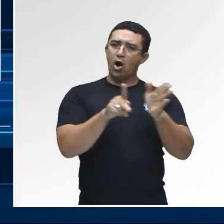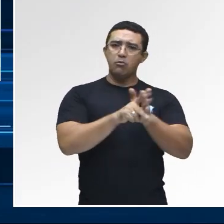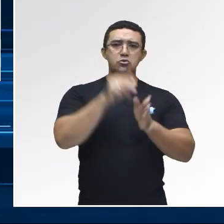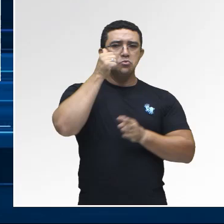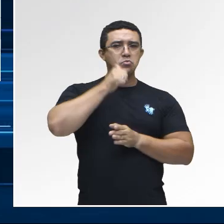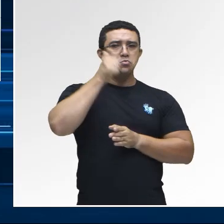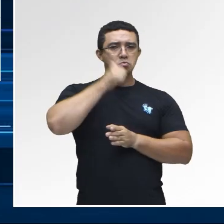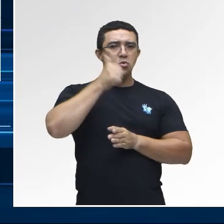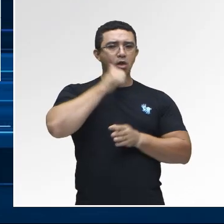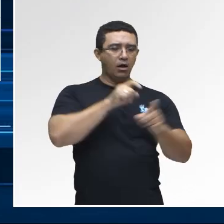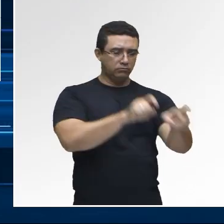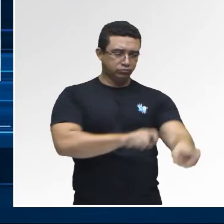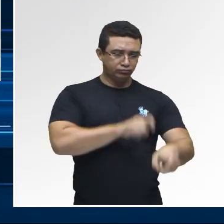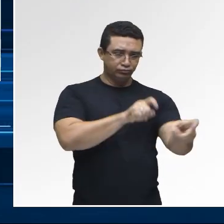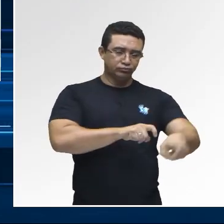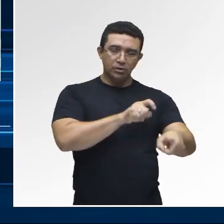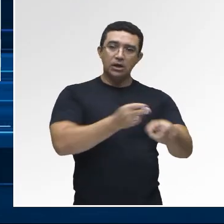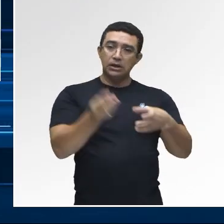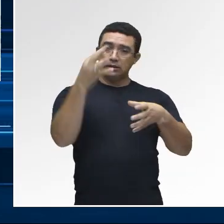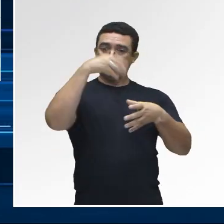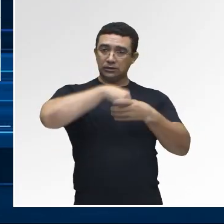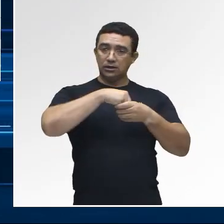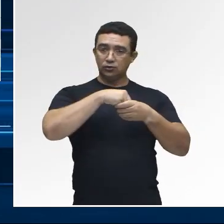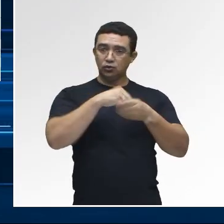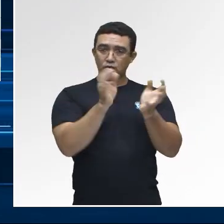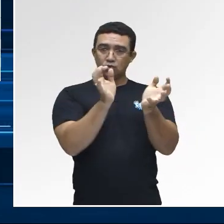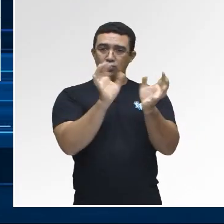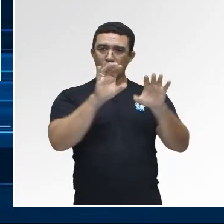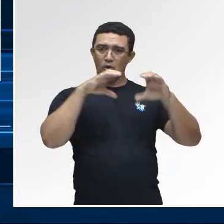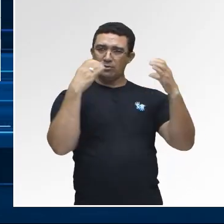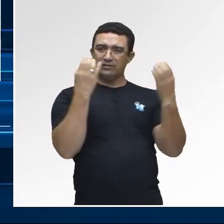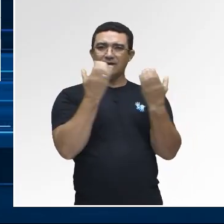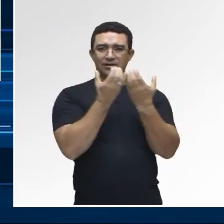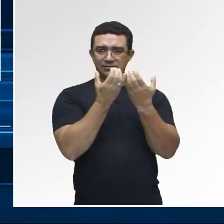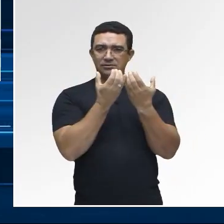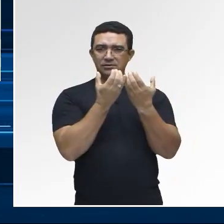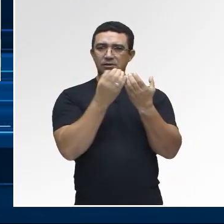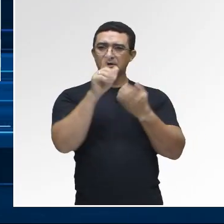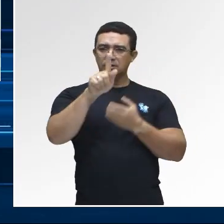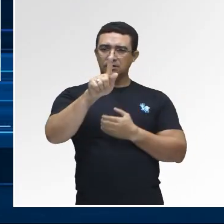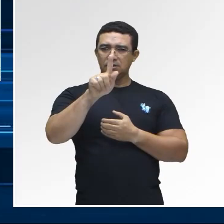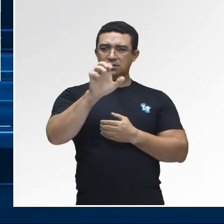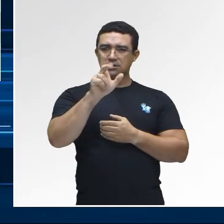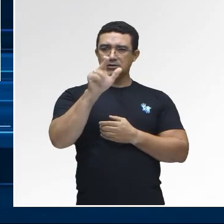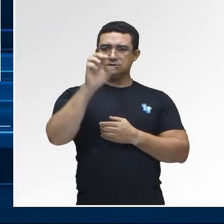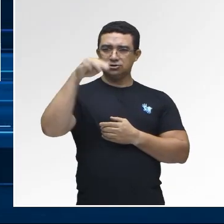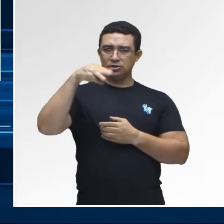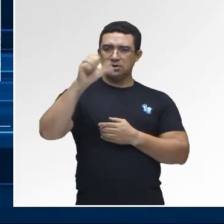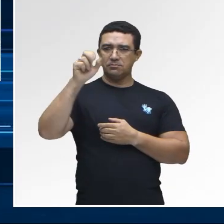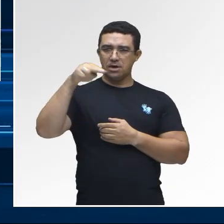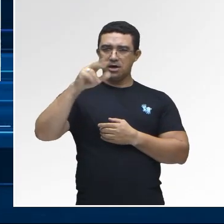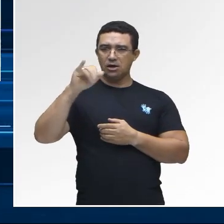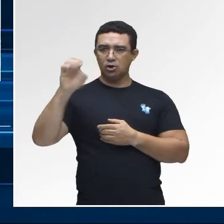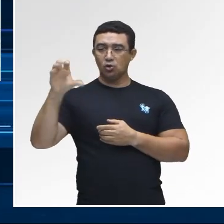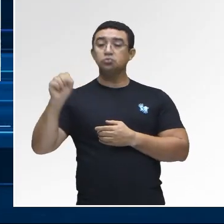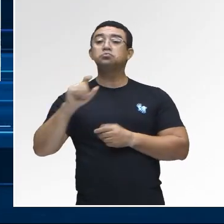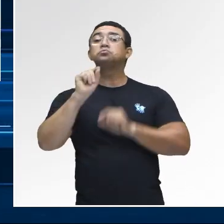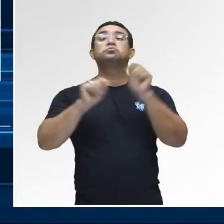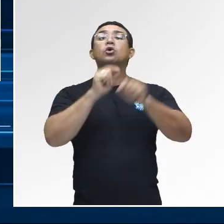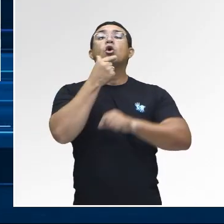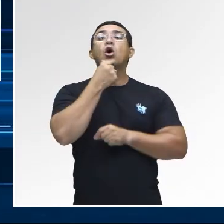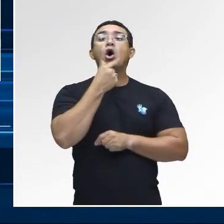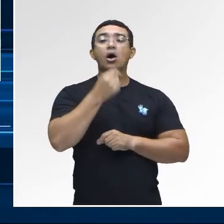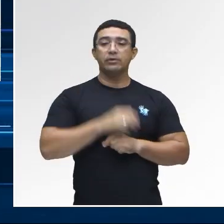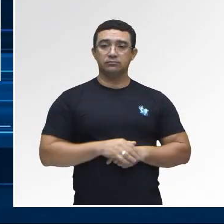produção agrícola dentre os povos germânicos e a criação de animais. E os homens, por favor, professora? Os homens, eles